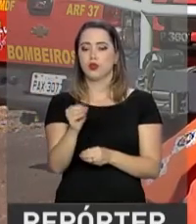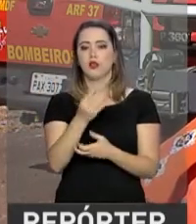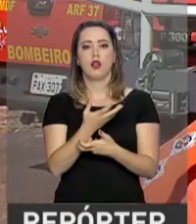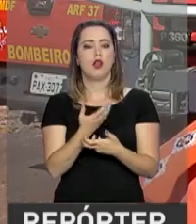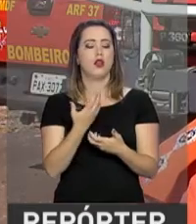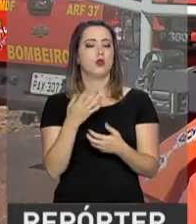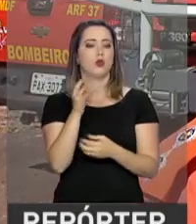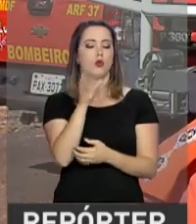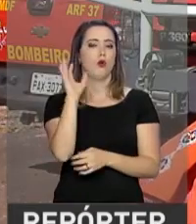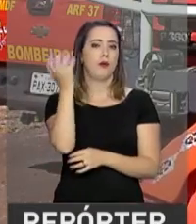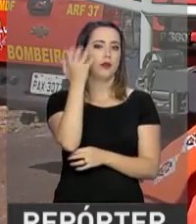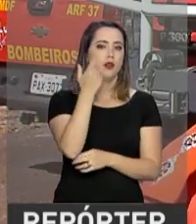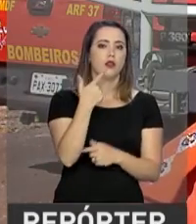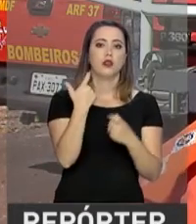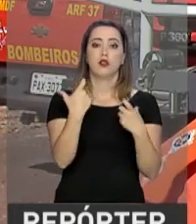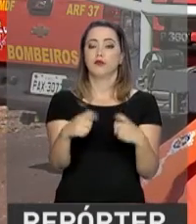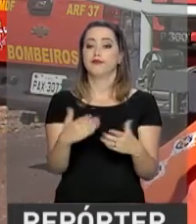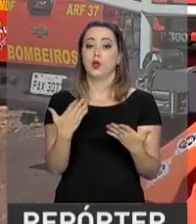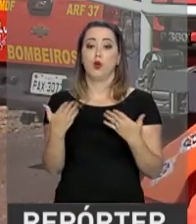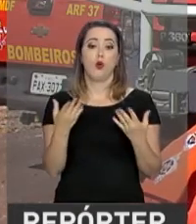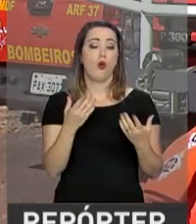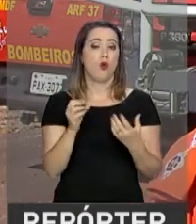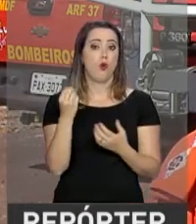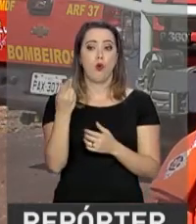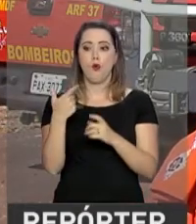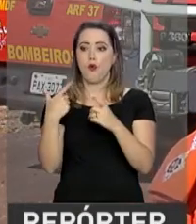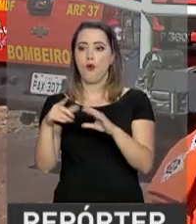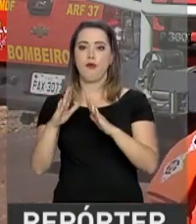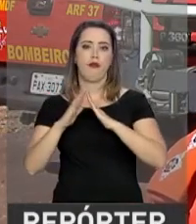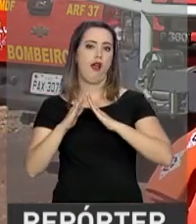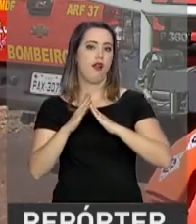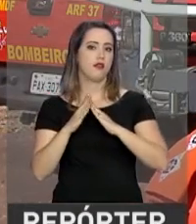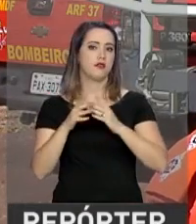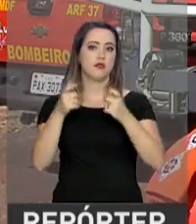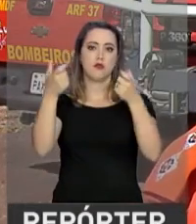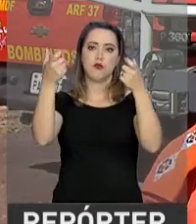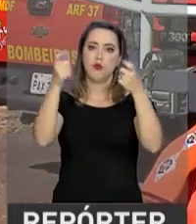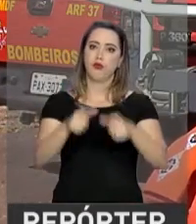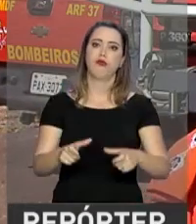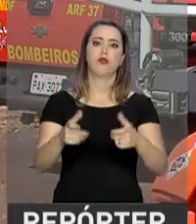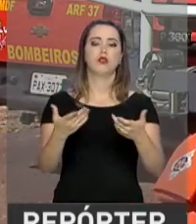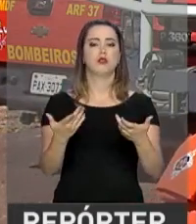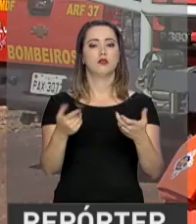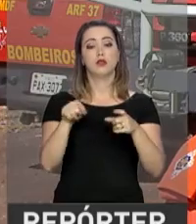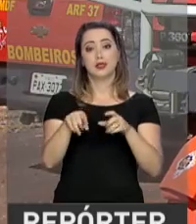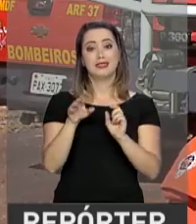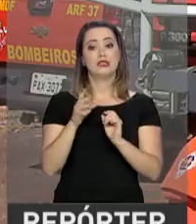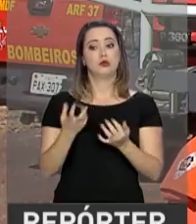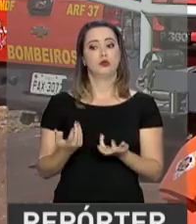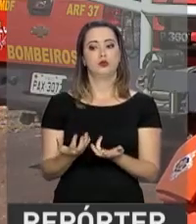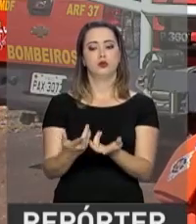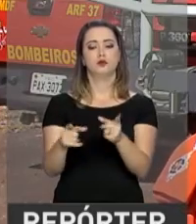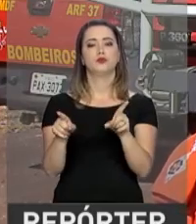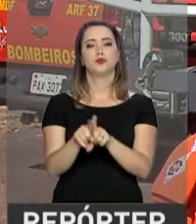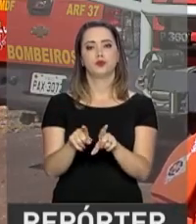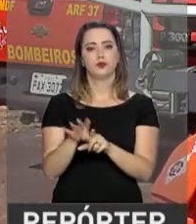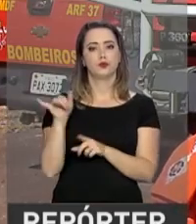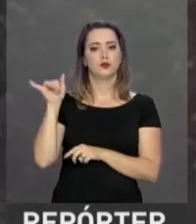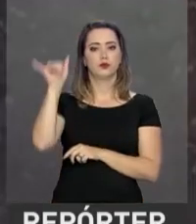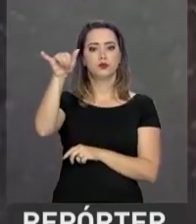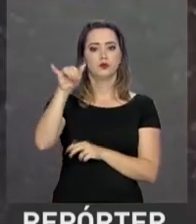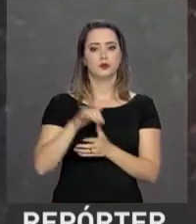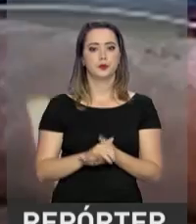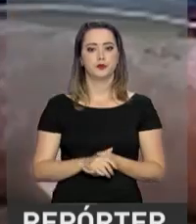e um parque nacional você vai cair sobre uma residência então ela provoca riscos de incêndio e riscos à aviação principalmente